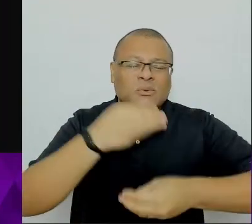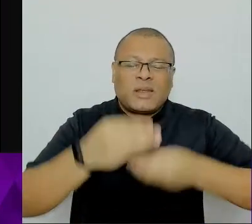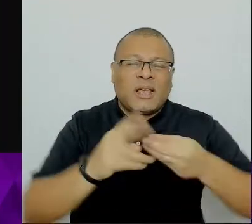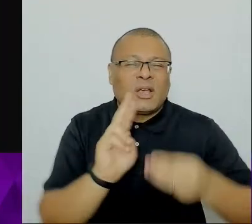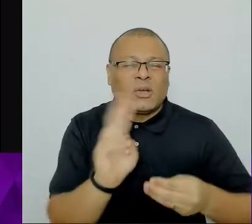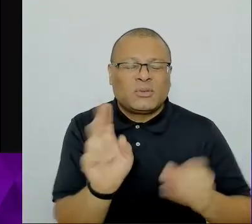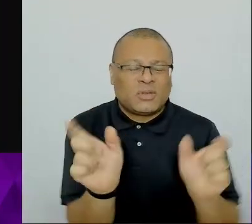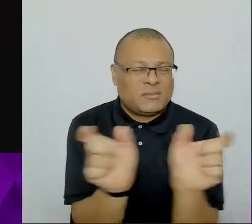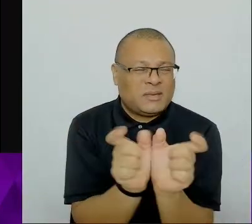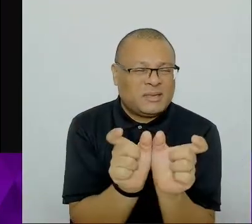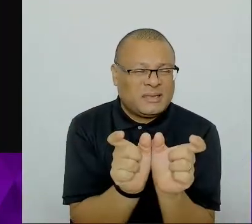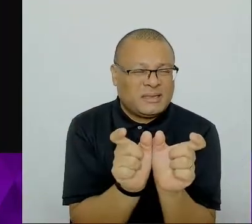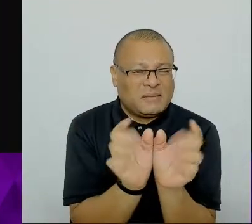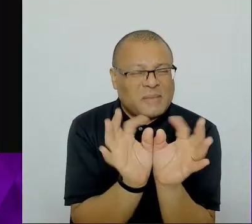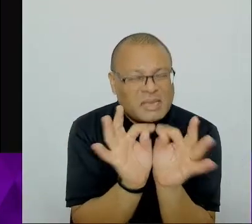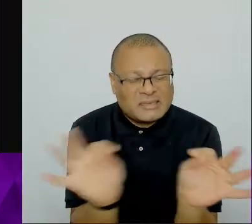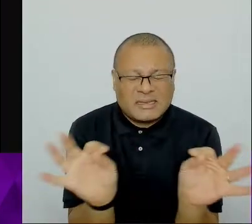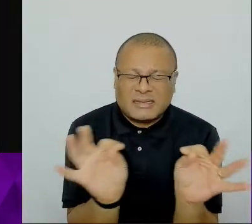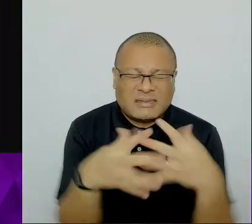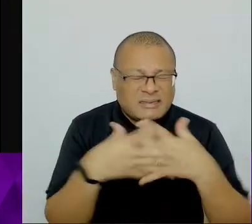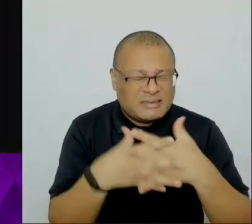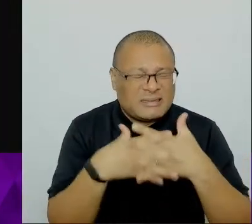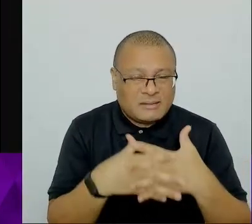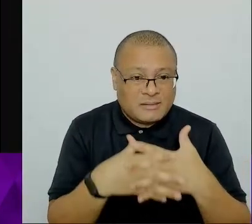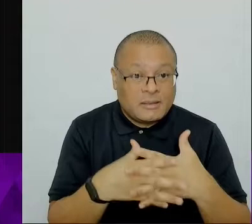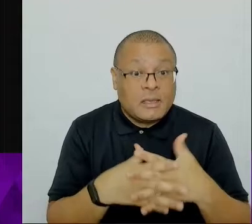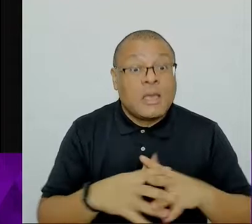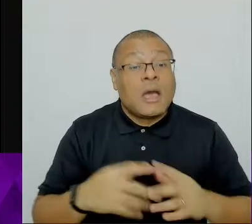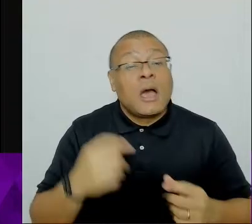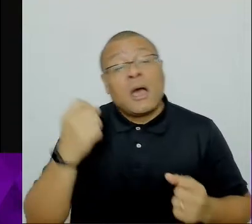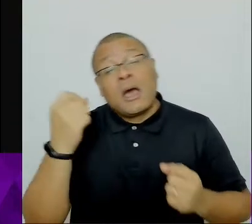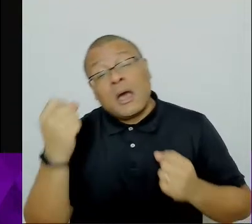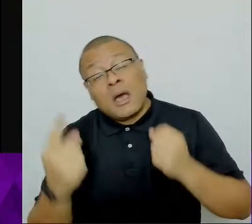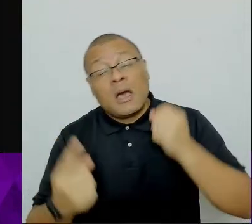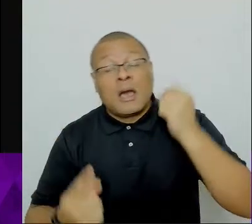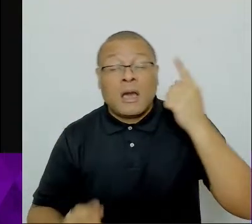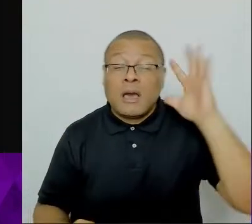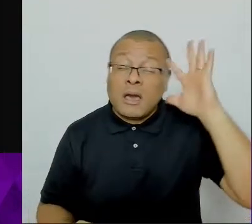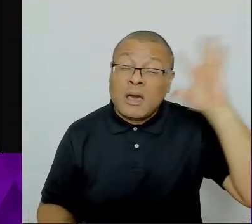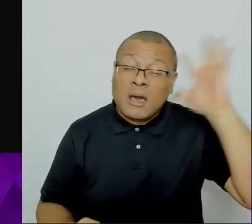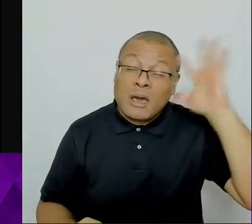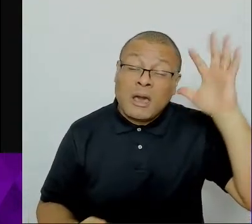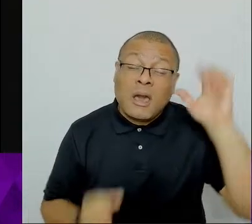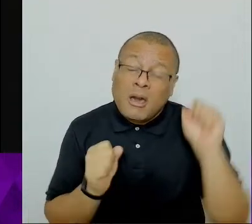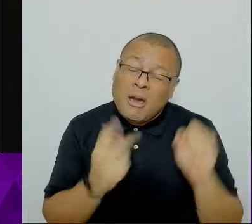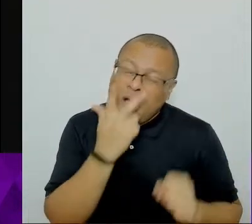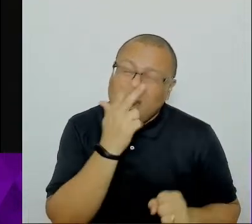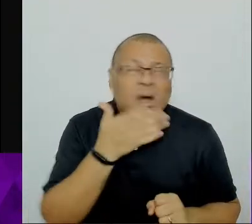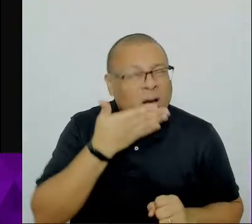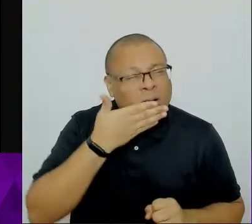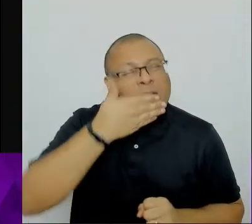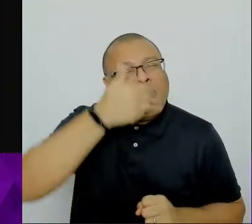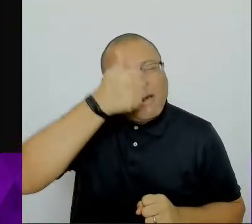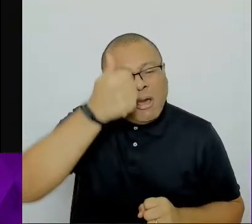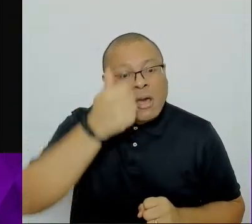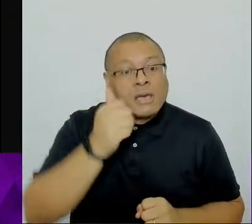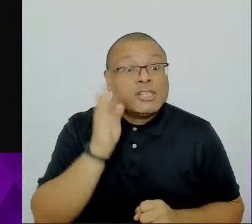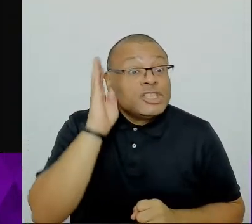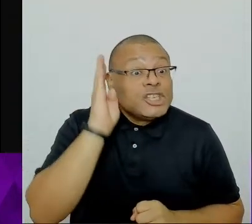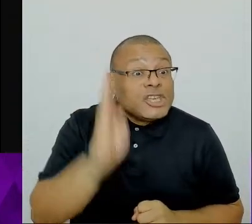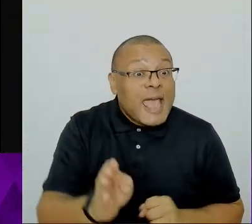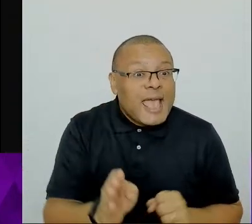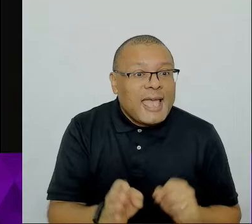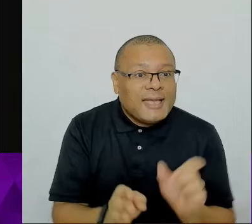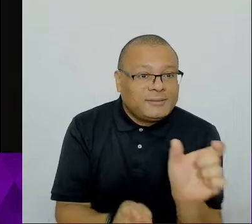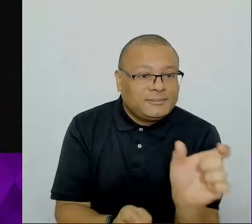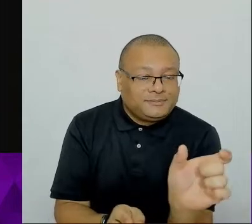tentar deixar mais simples. E outra coisa que talvez, pensando assim de primeira, possa fazer sentido é deixar um recurso no